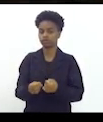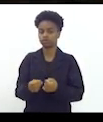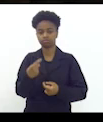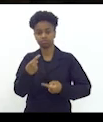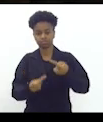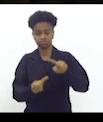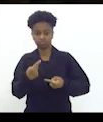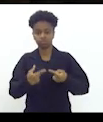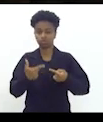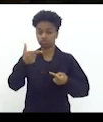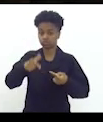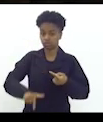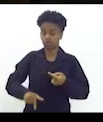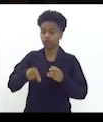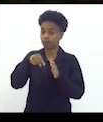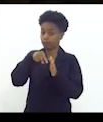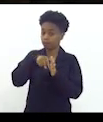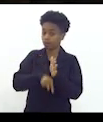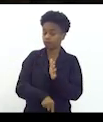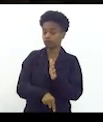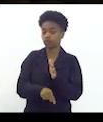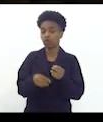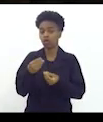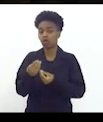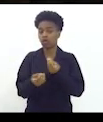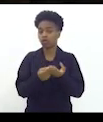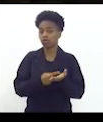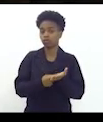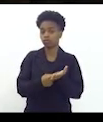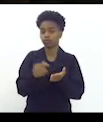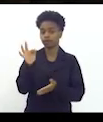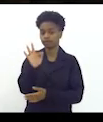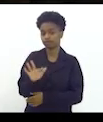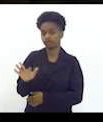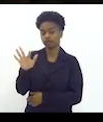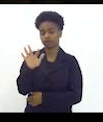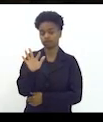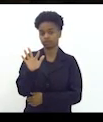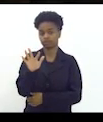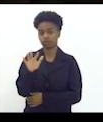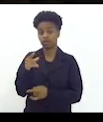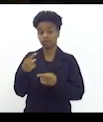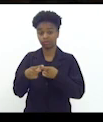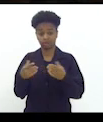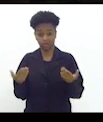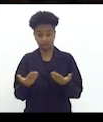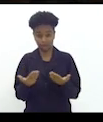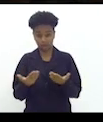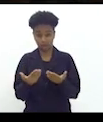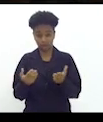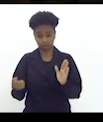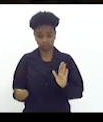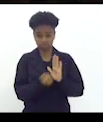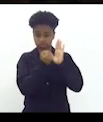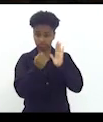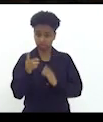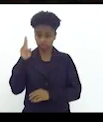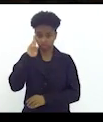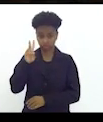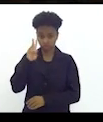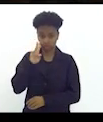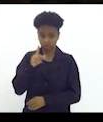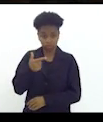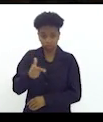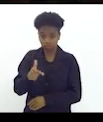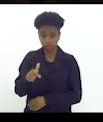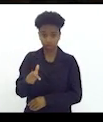rediscutir profundamente esse pacto federativo que, nesse momento histórico,